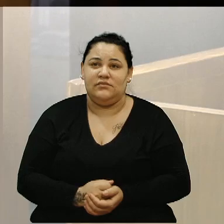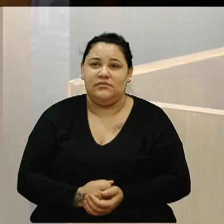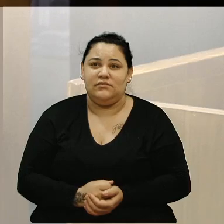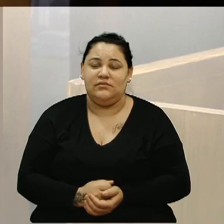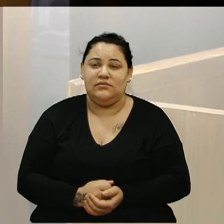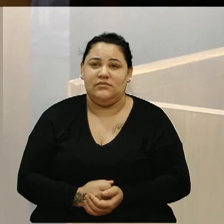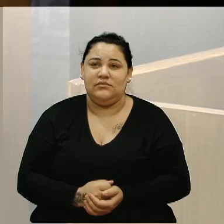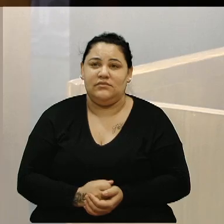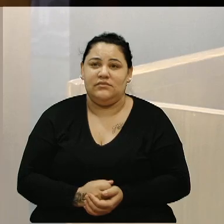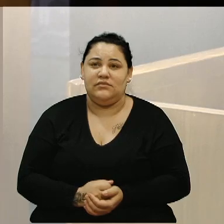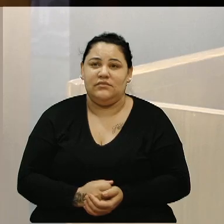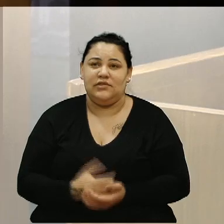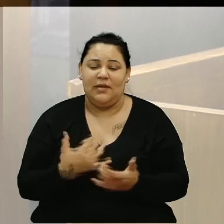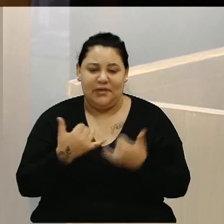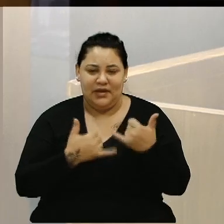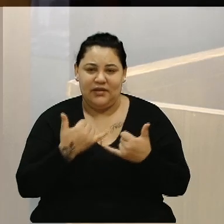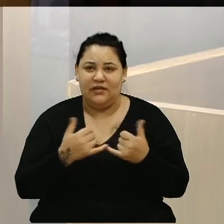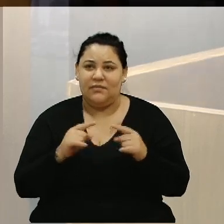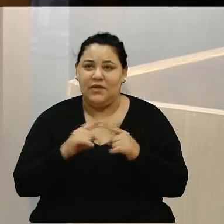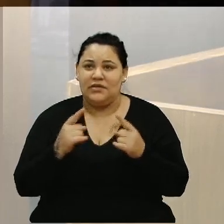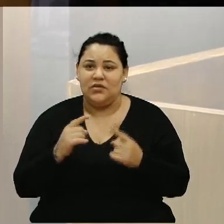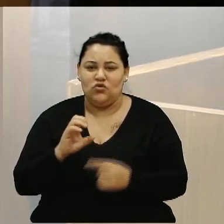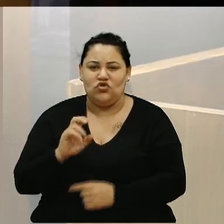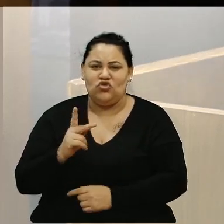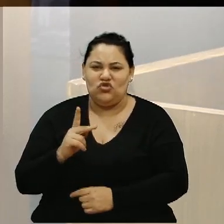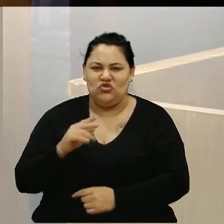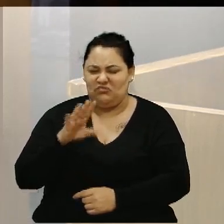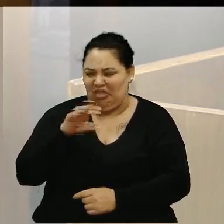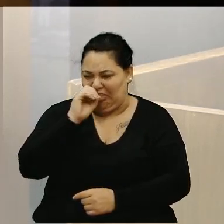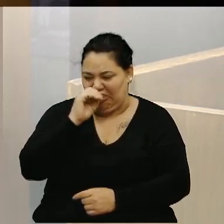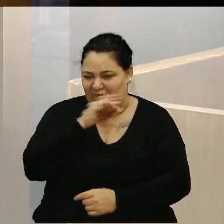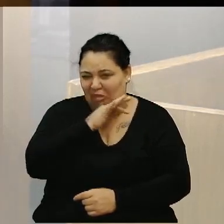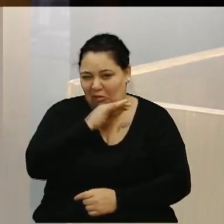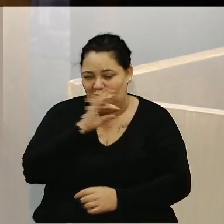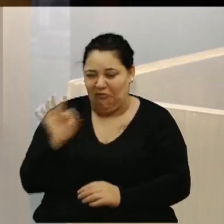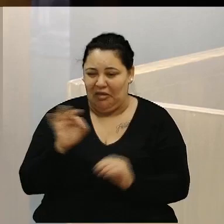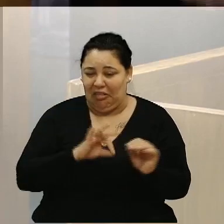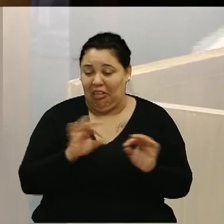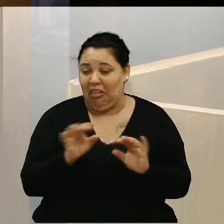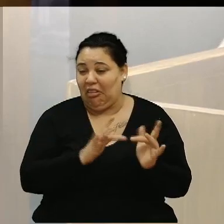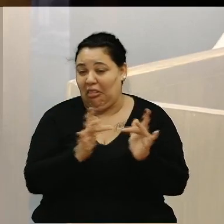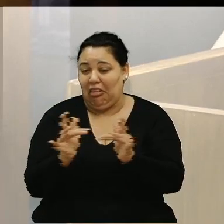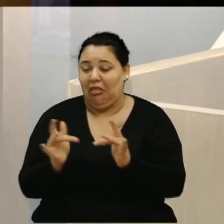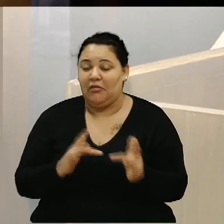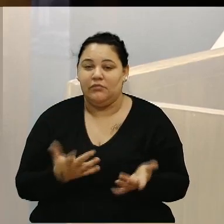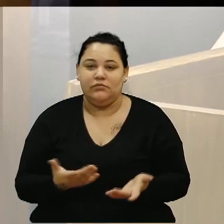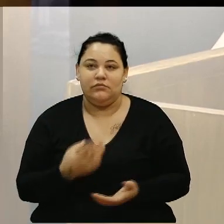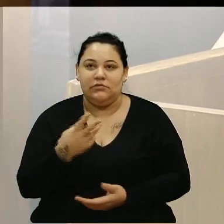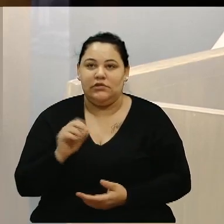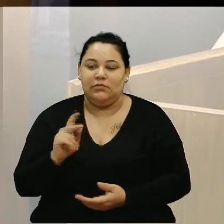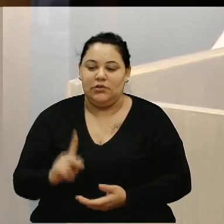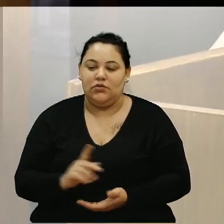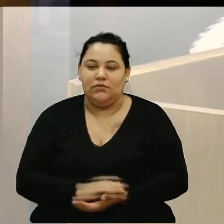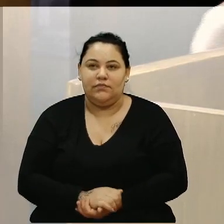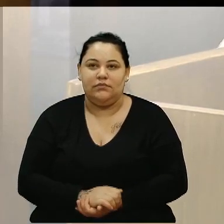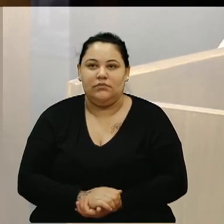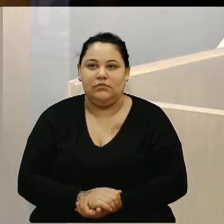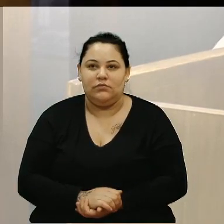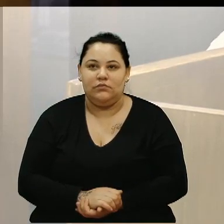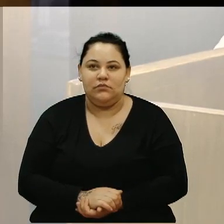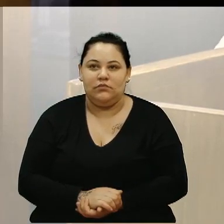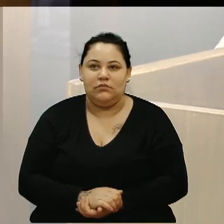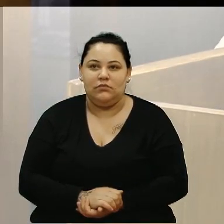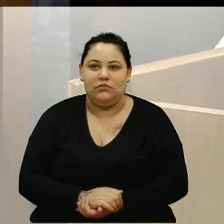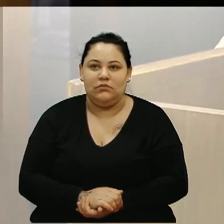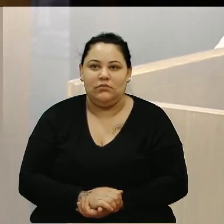até brincadeira aqui, mas se um tem chulé, um vai se passar um chulé um do outro ali para 30 pessoas. Então, assim,